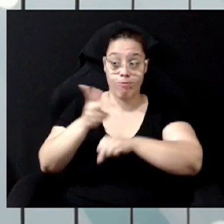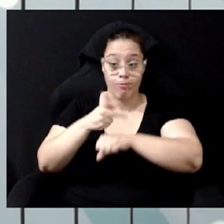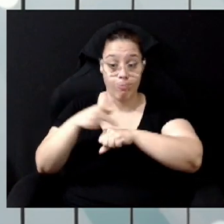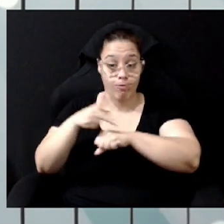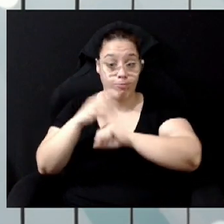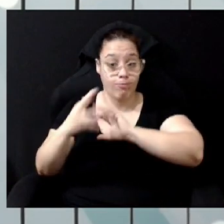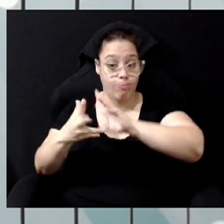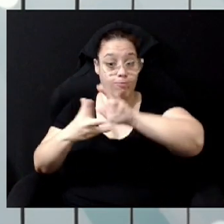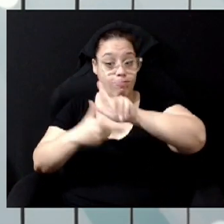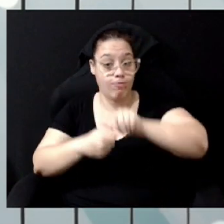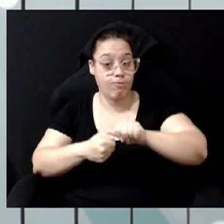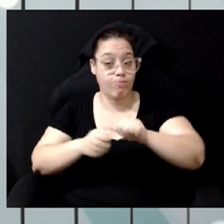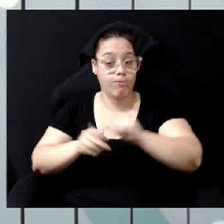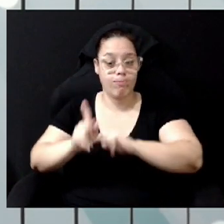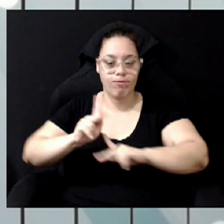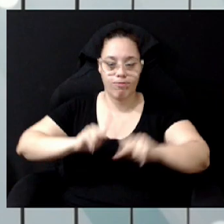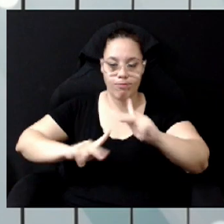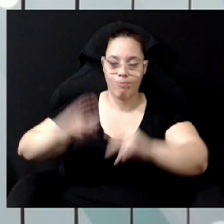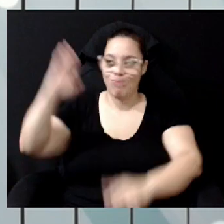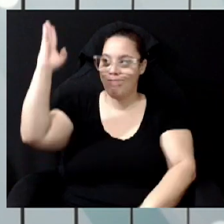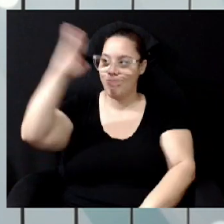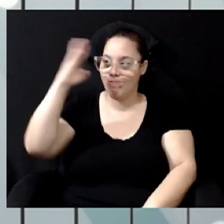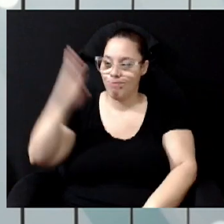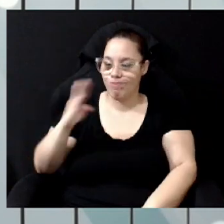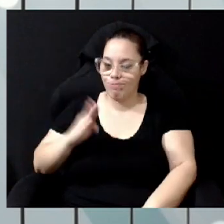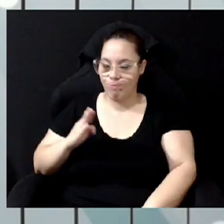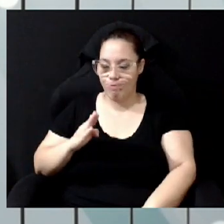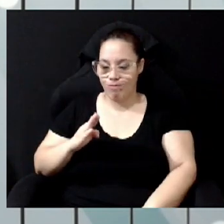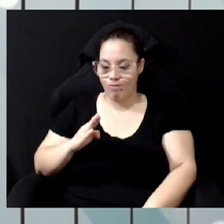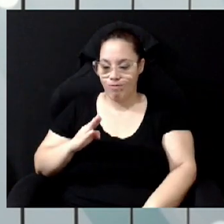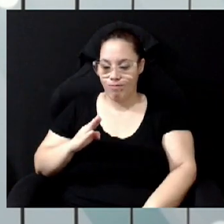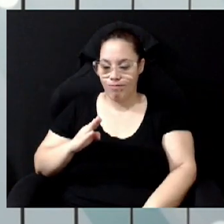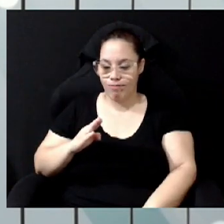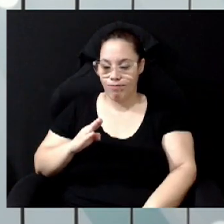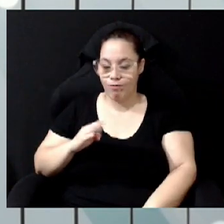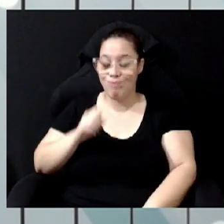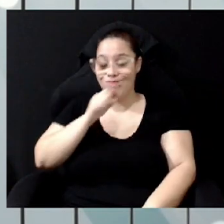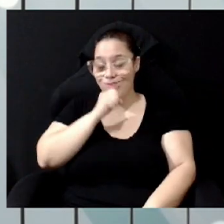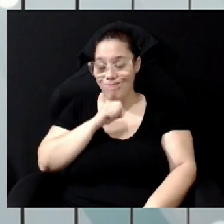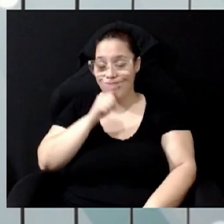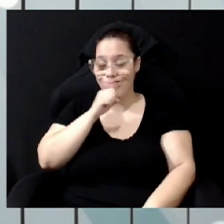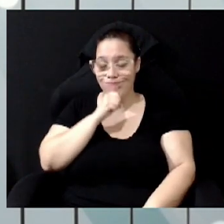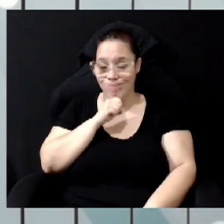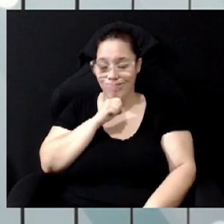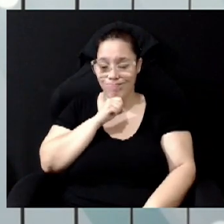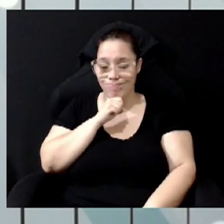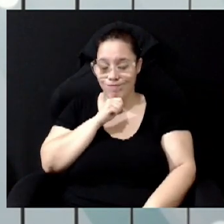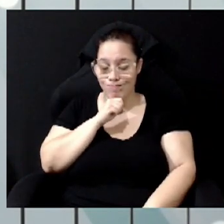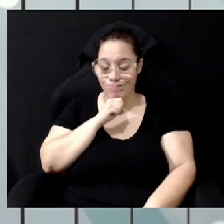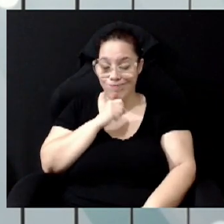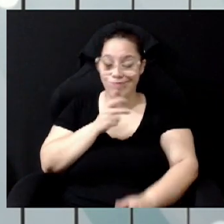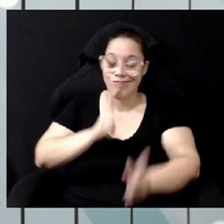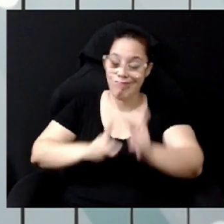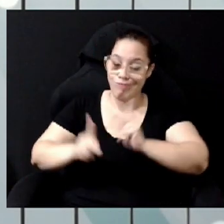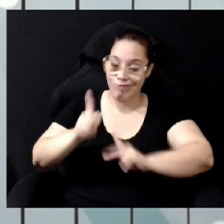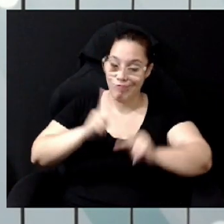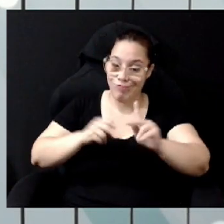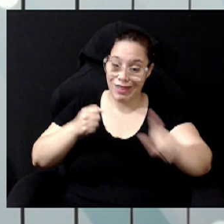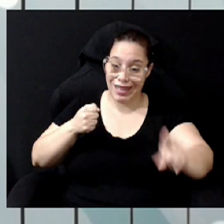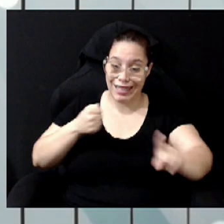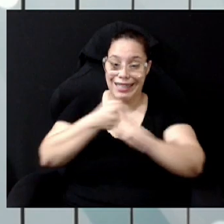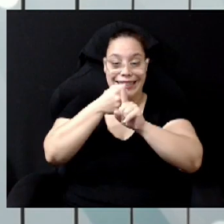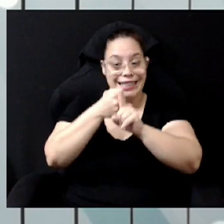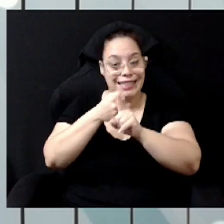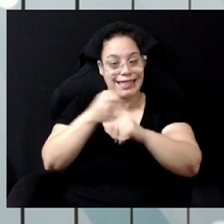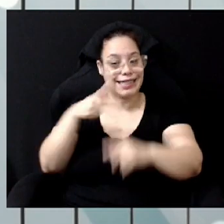a população brasileira está envelhecendo. E esse novo perfil populacional impacta nas políticas